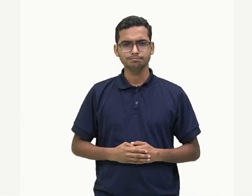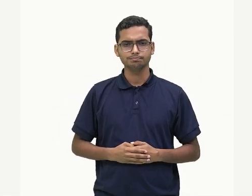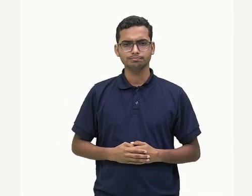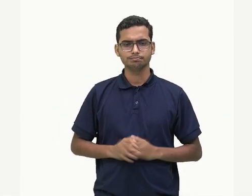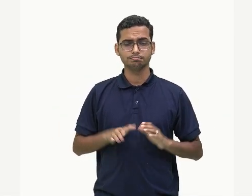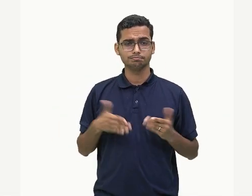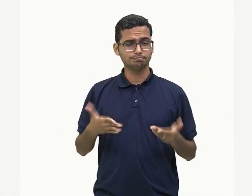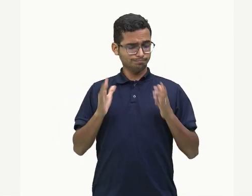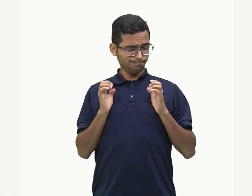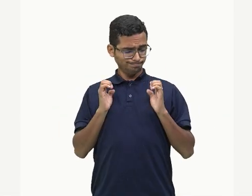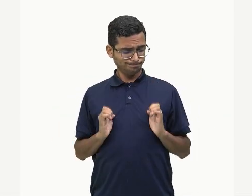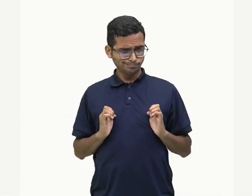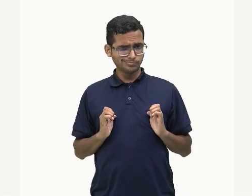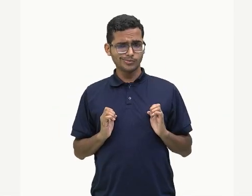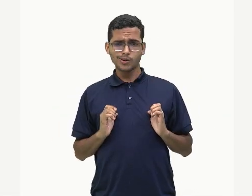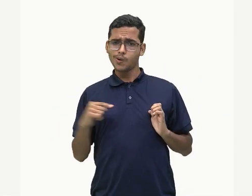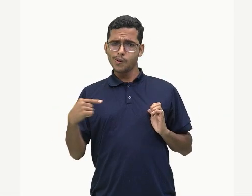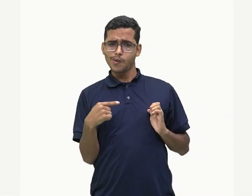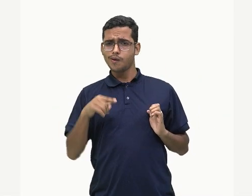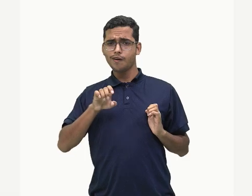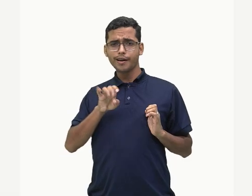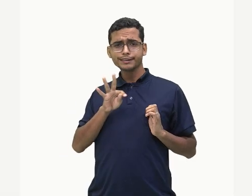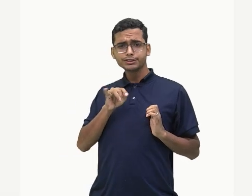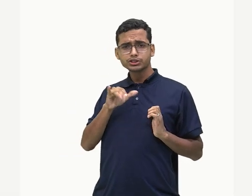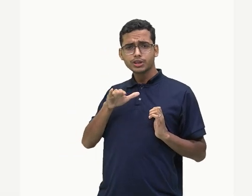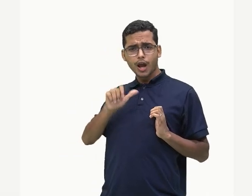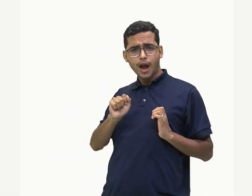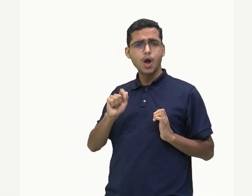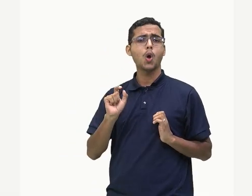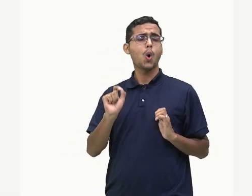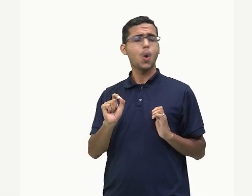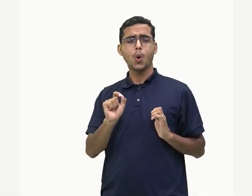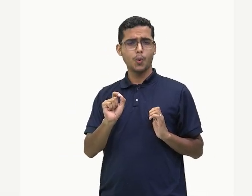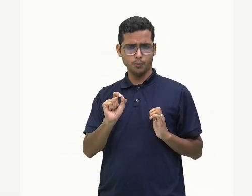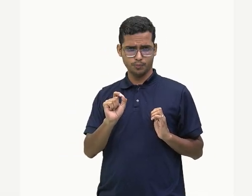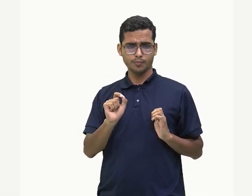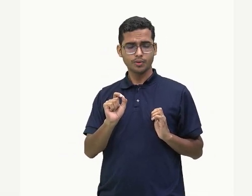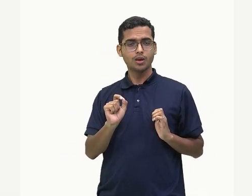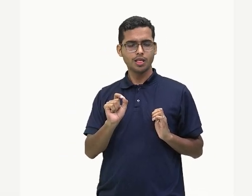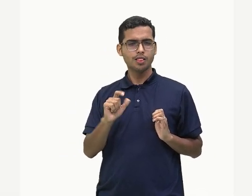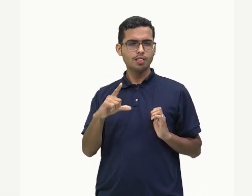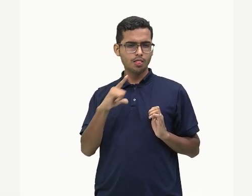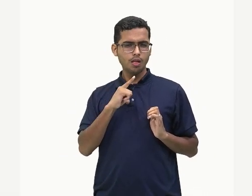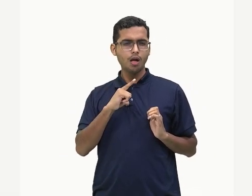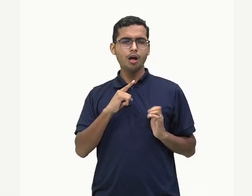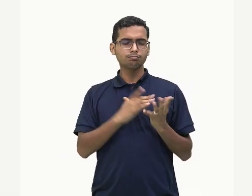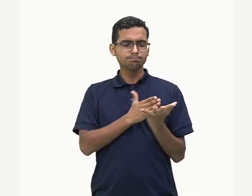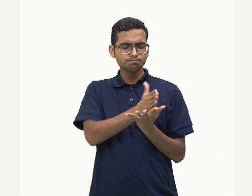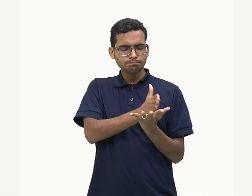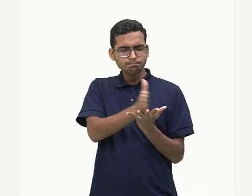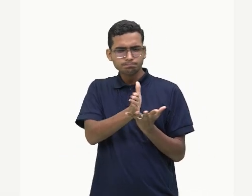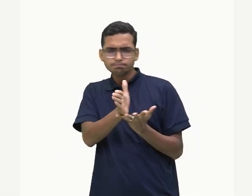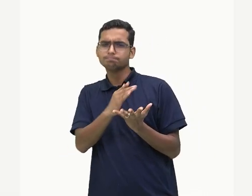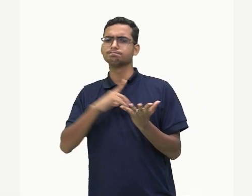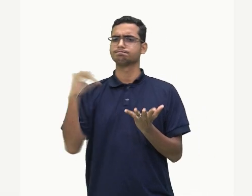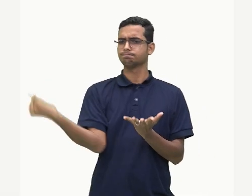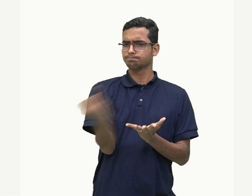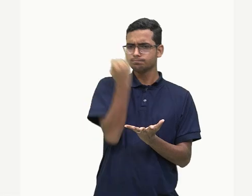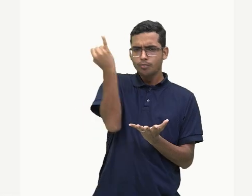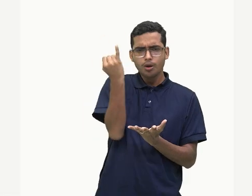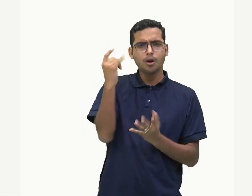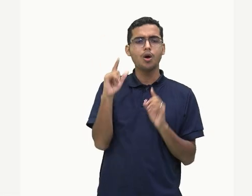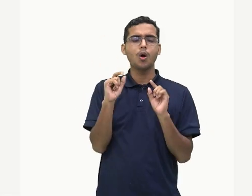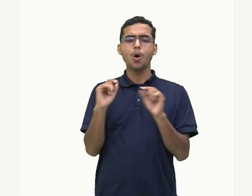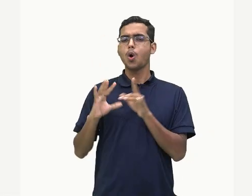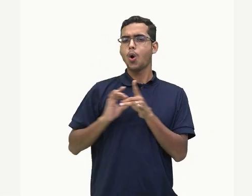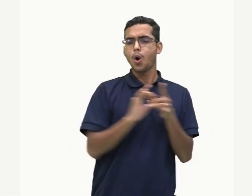ética, a ética ela versa por alguns pontos muito importantes, principalmente nessa ideia